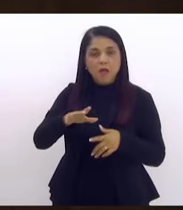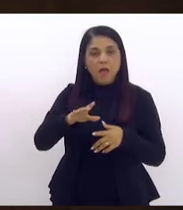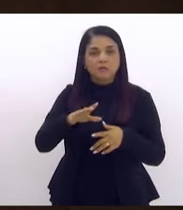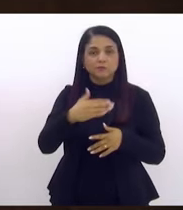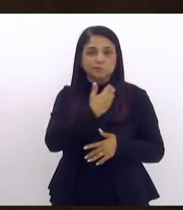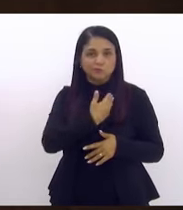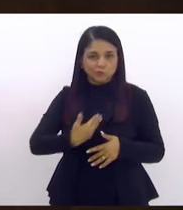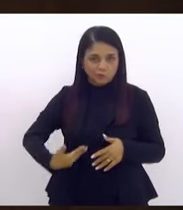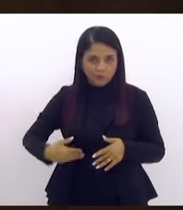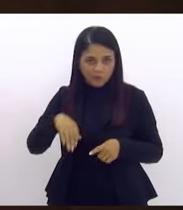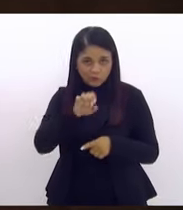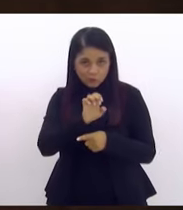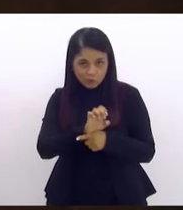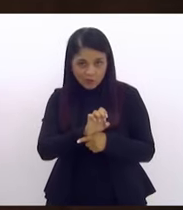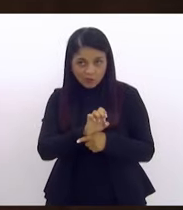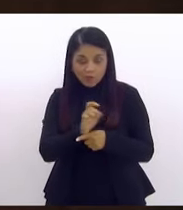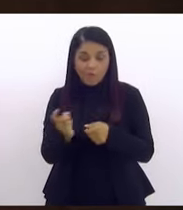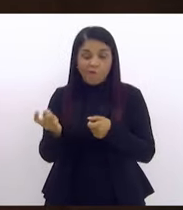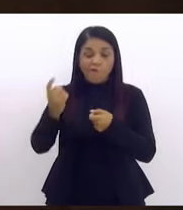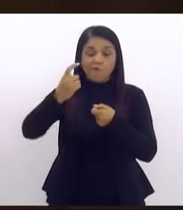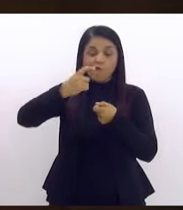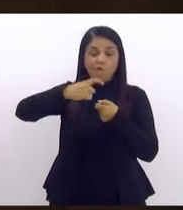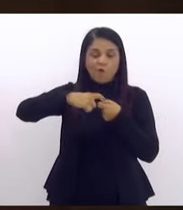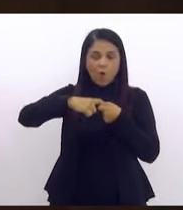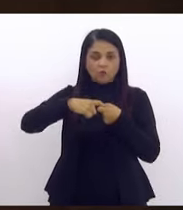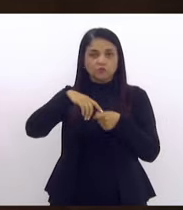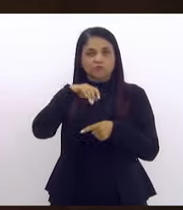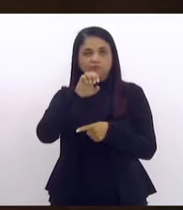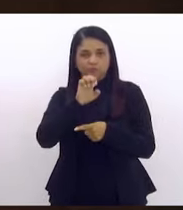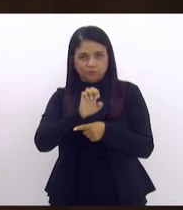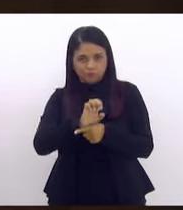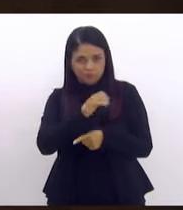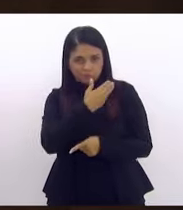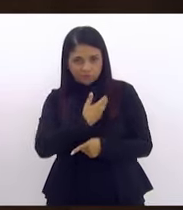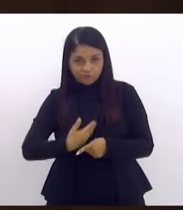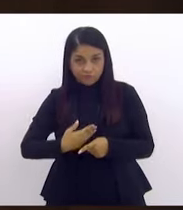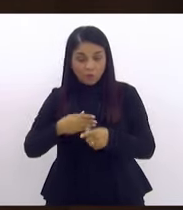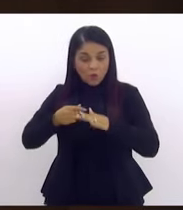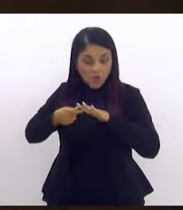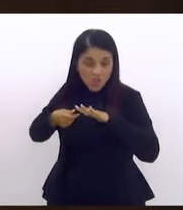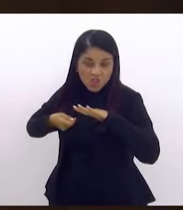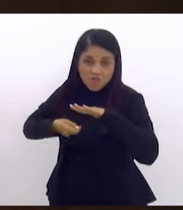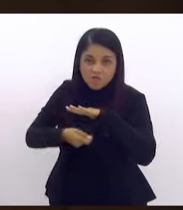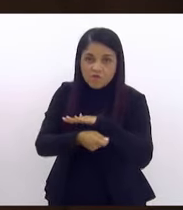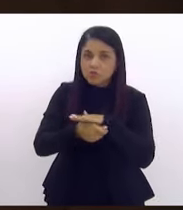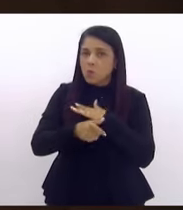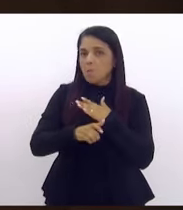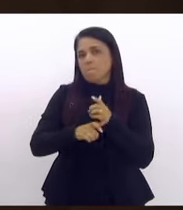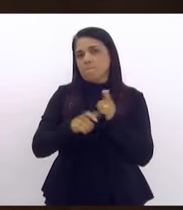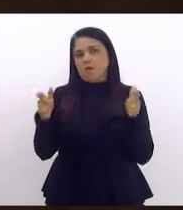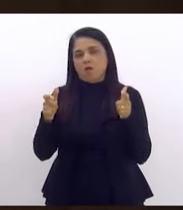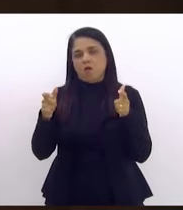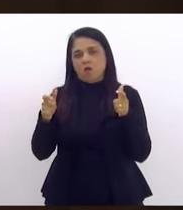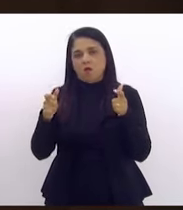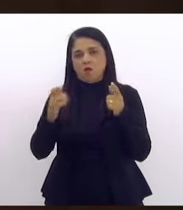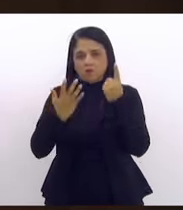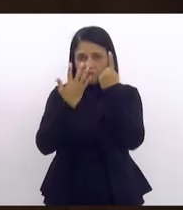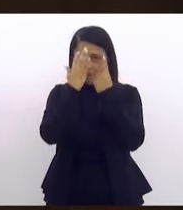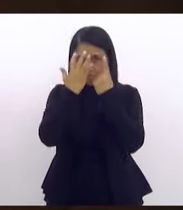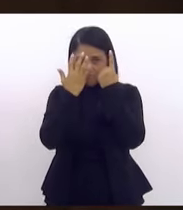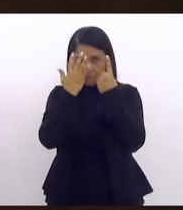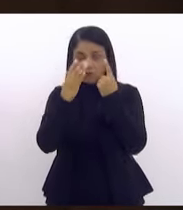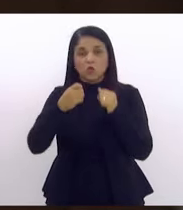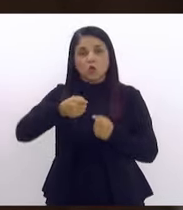governo do Estado, retorne ao governo do Estado, que é o maior investidor no fenômeno carnaval. Todo o aparato de corpo